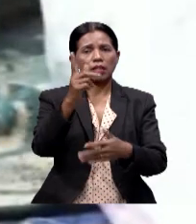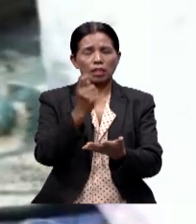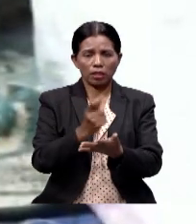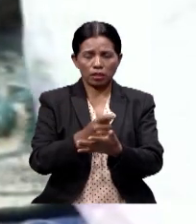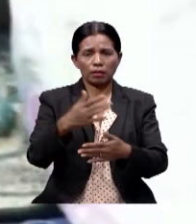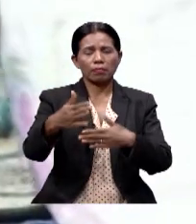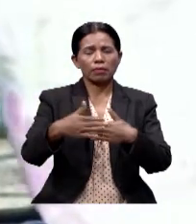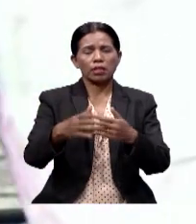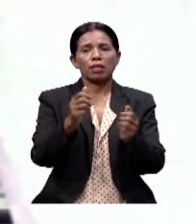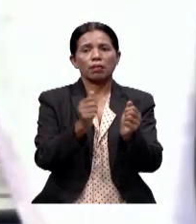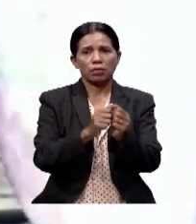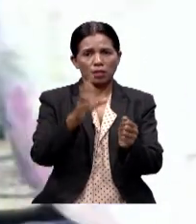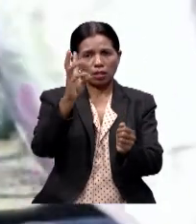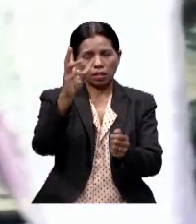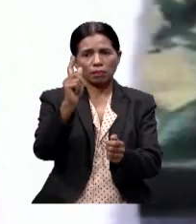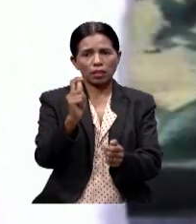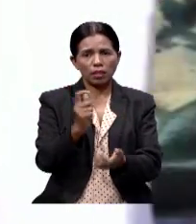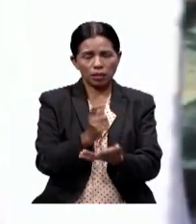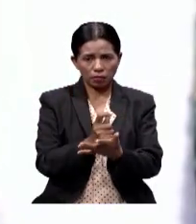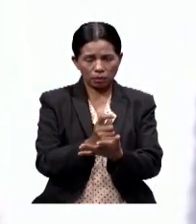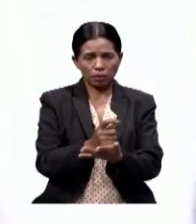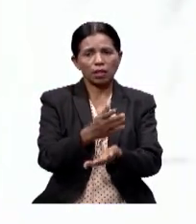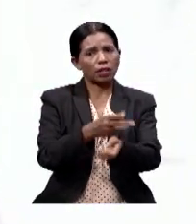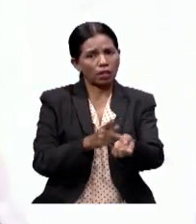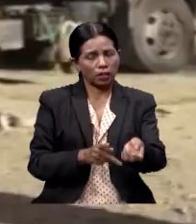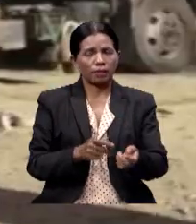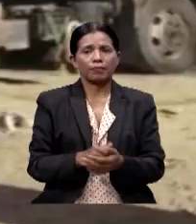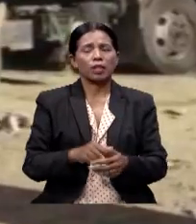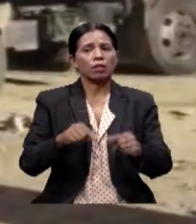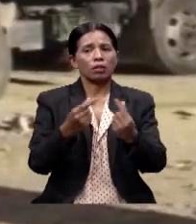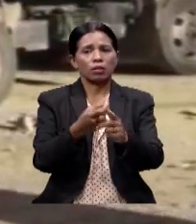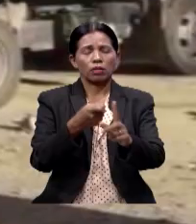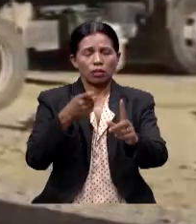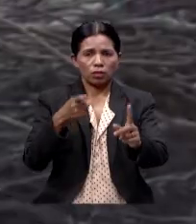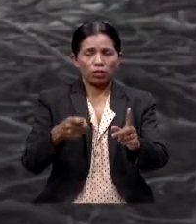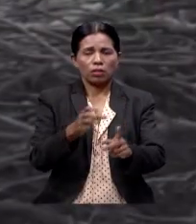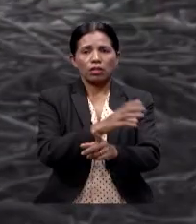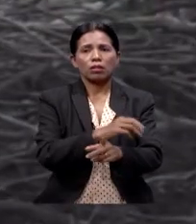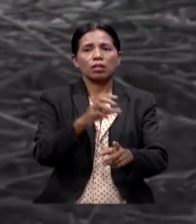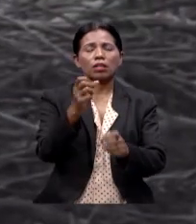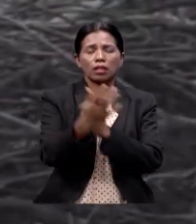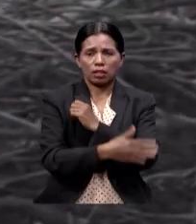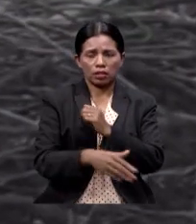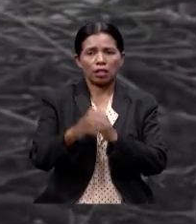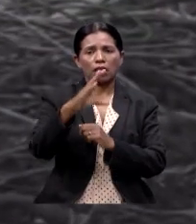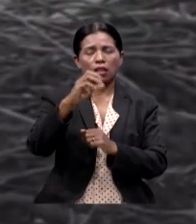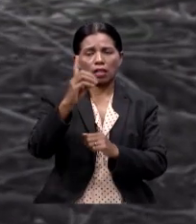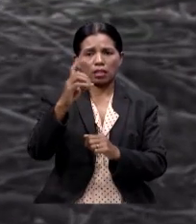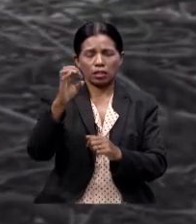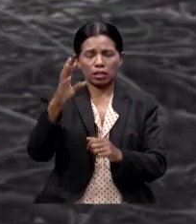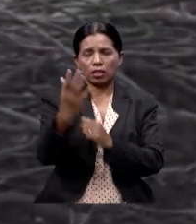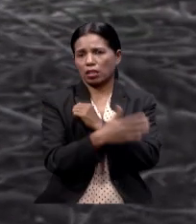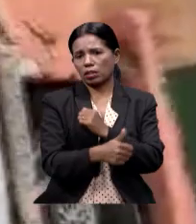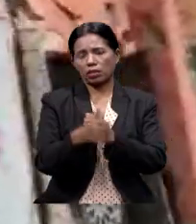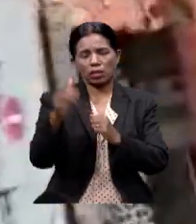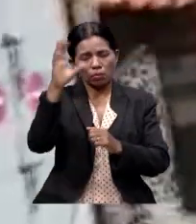nen makhetang kanek. Dadaung ne ekipa resgate nebe maihusi Espanya, Reino Unido, Qatar, no Emirados Arabes Unidos.